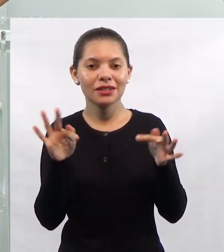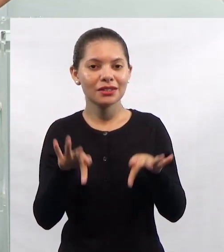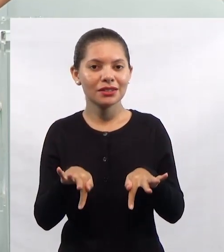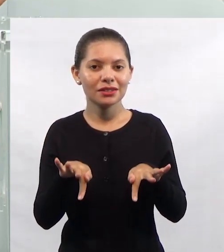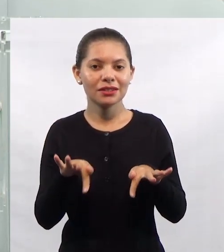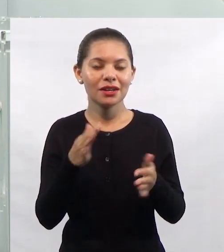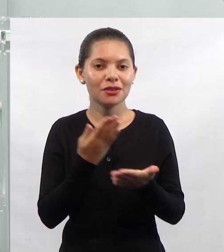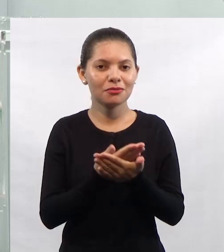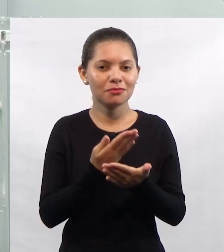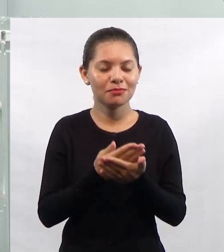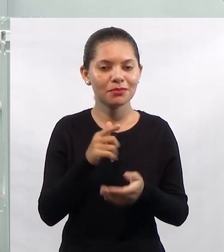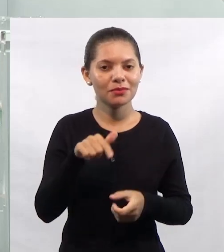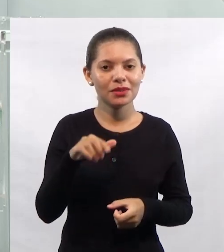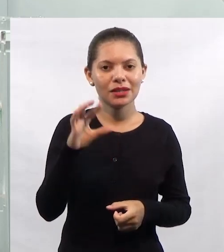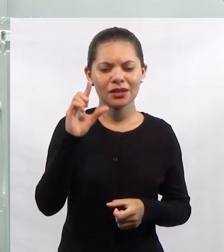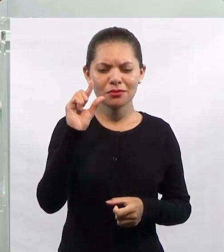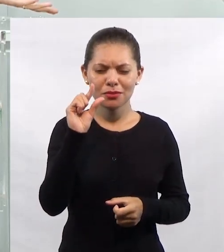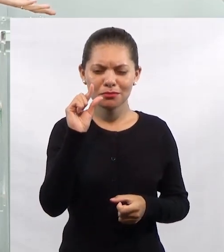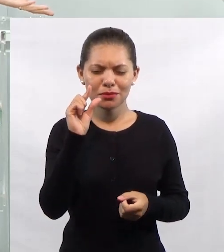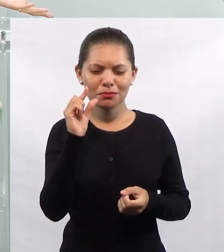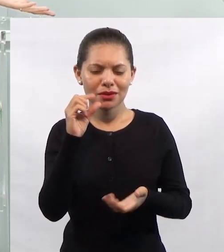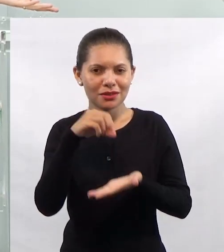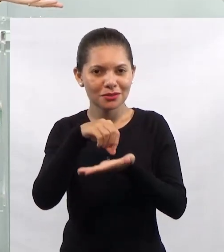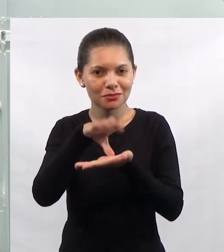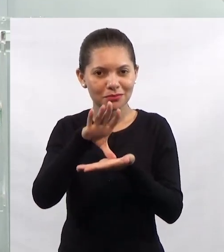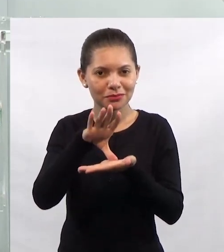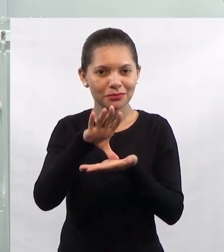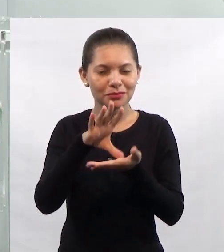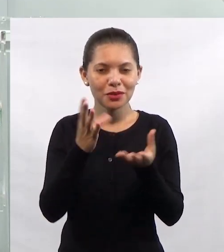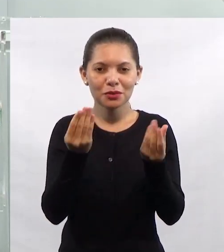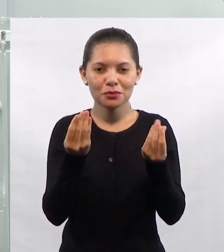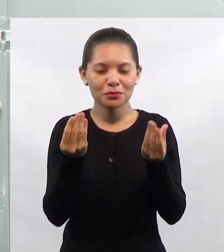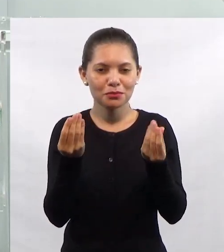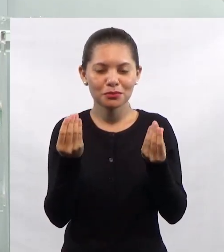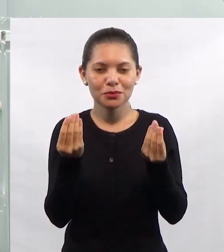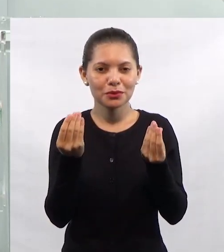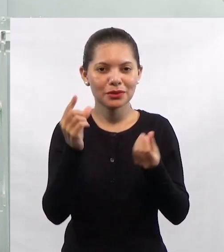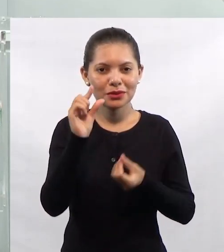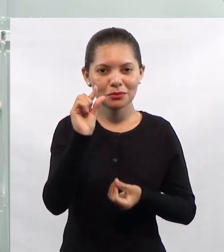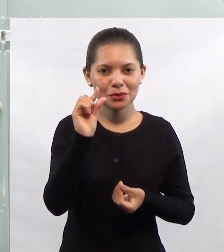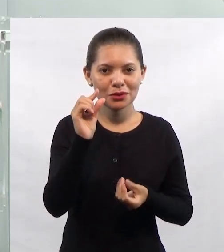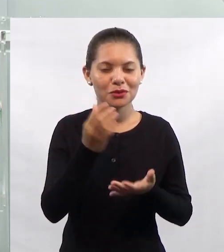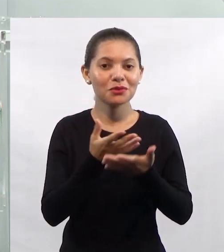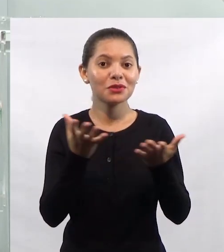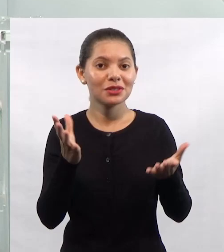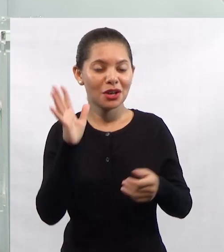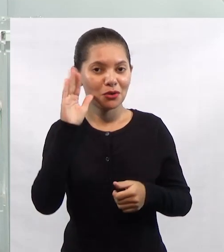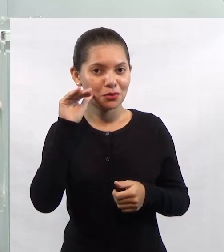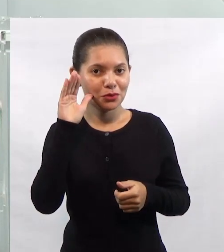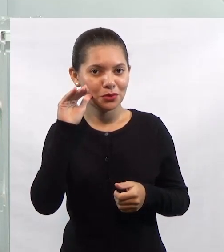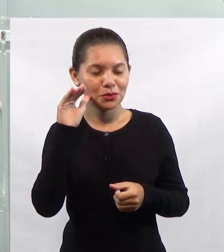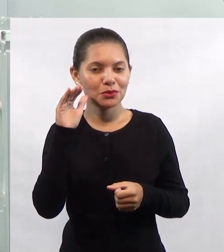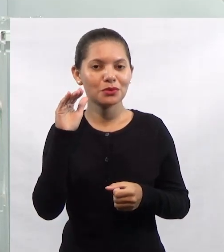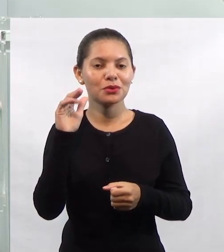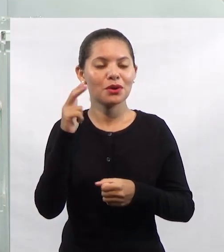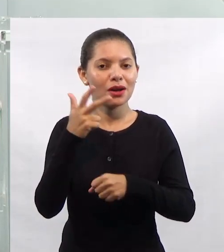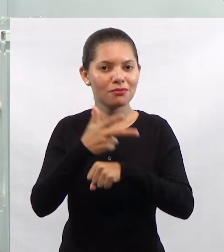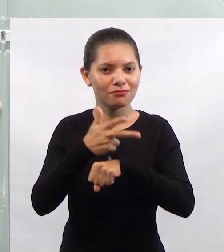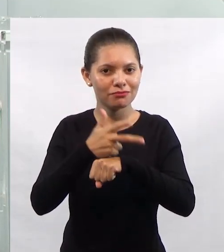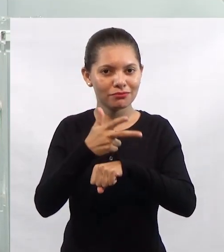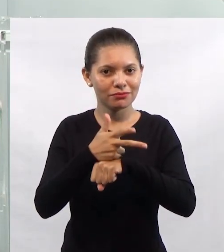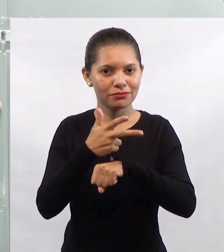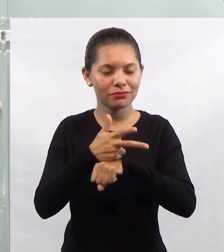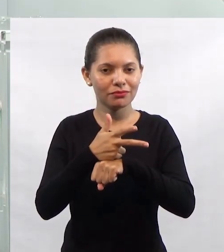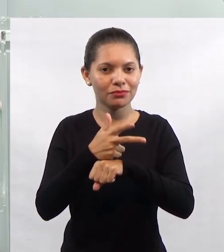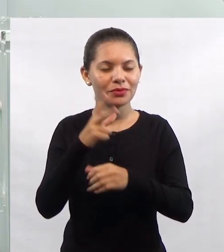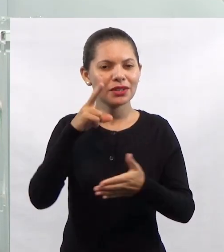encerra o episódio. Aqui são generalizações, muitas generalizações. Se você ficou curioso,